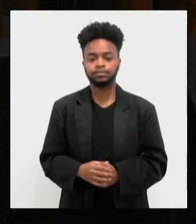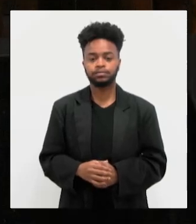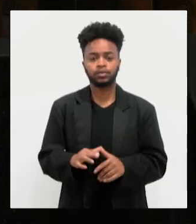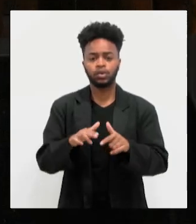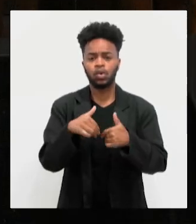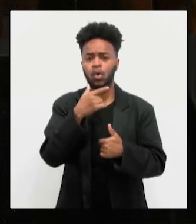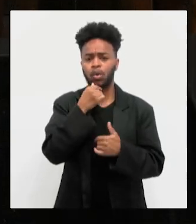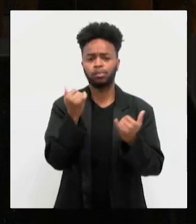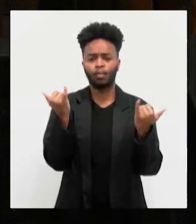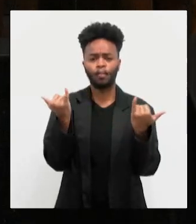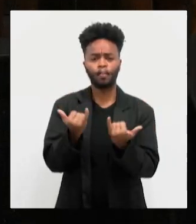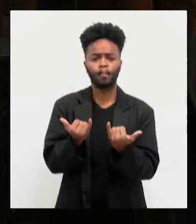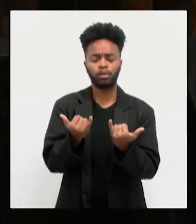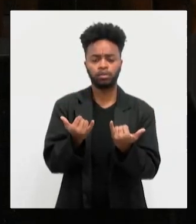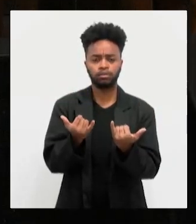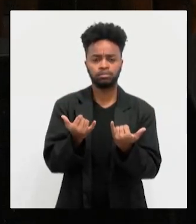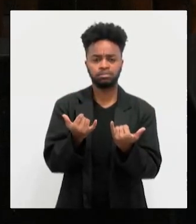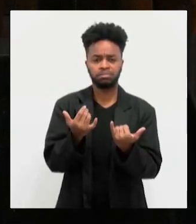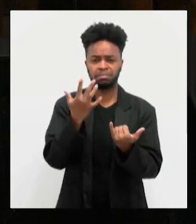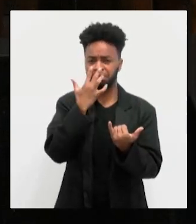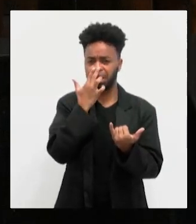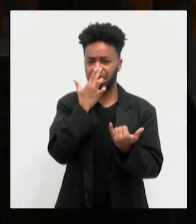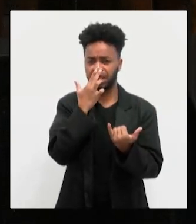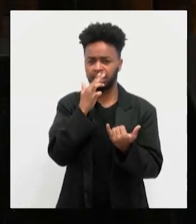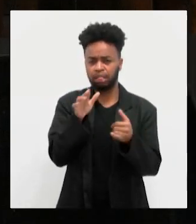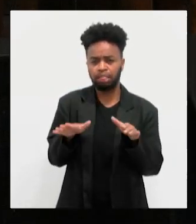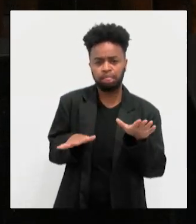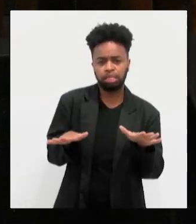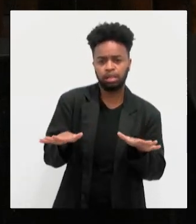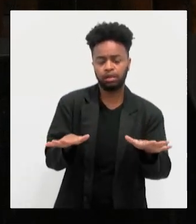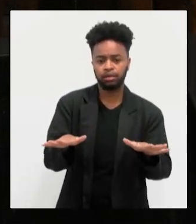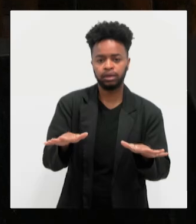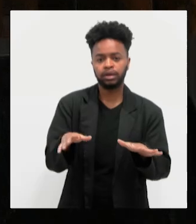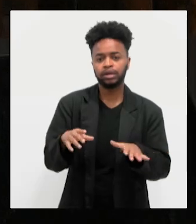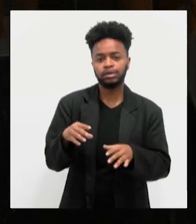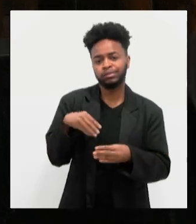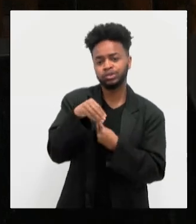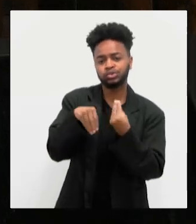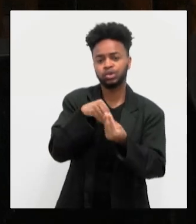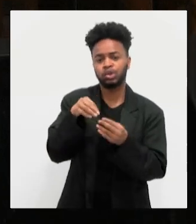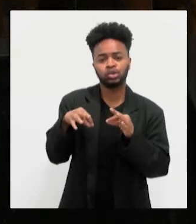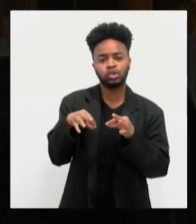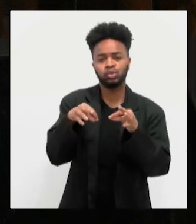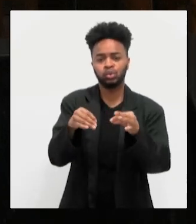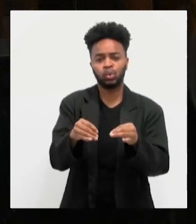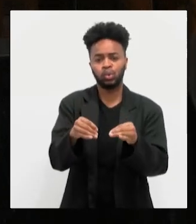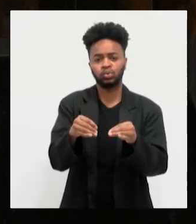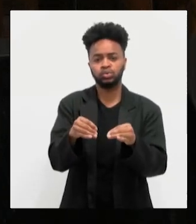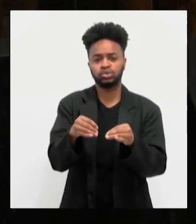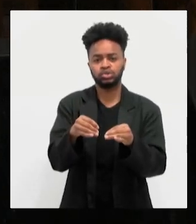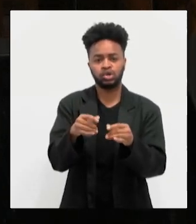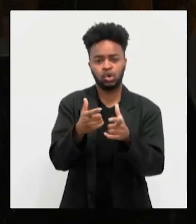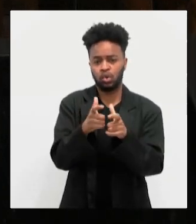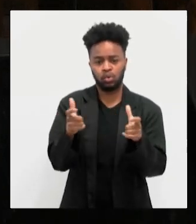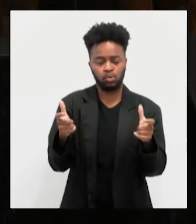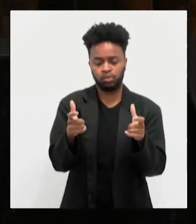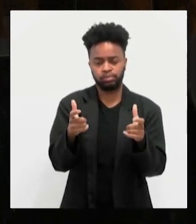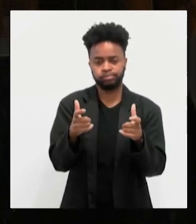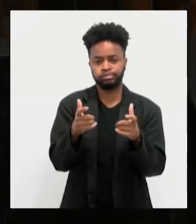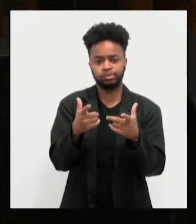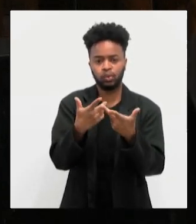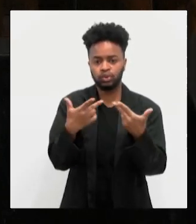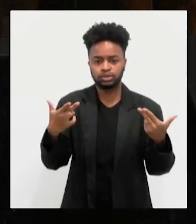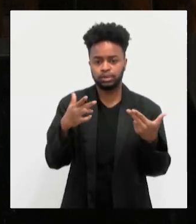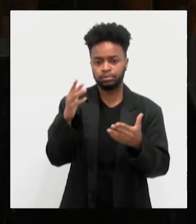homem magricelo lá, parece uma lagartixa, está envolvido em todos os escândalos do Brasil, aquele tal de Marcelo Odebrecht, ou praga também